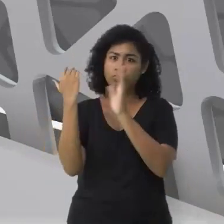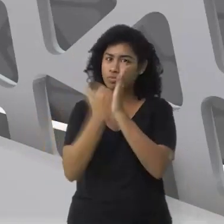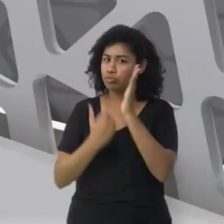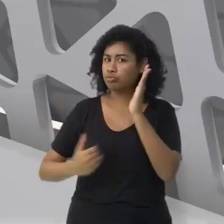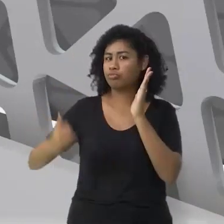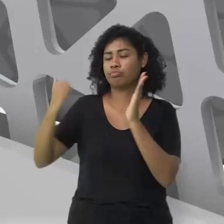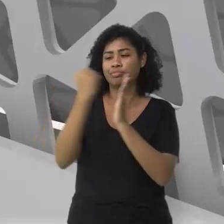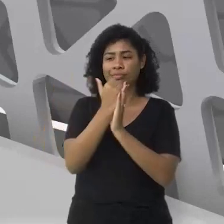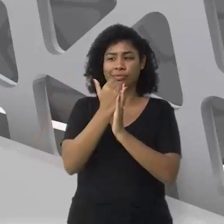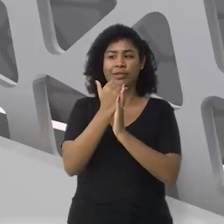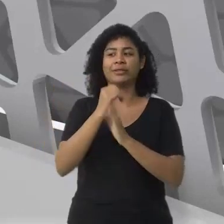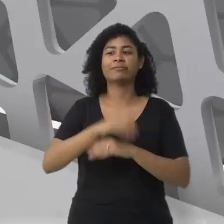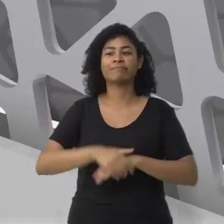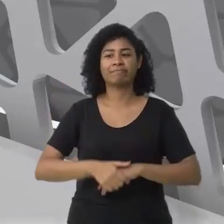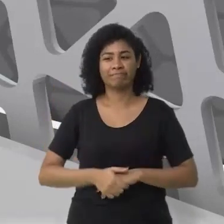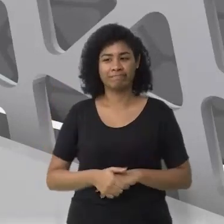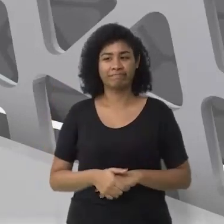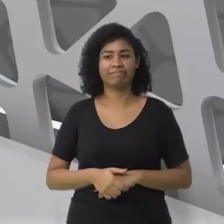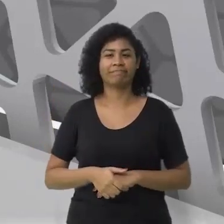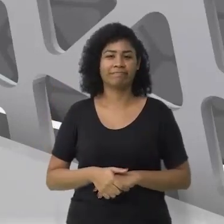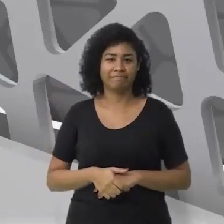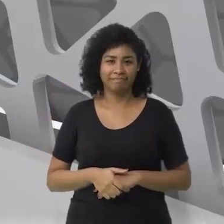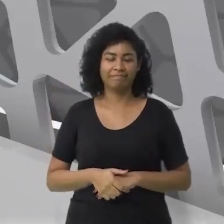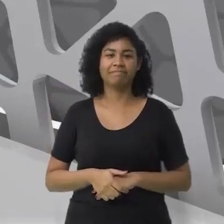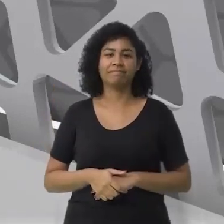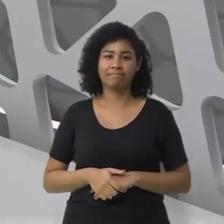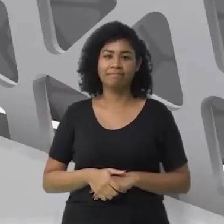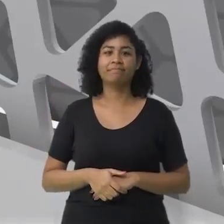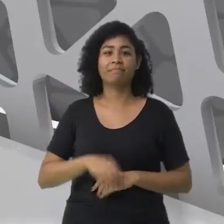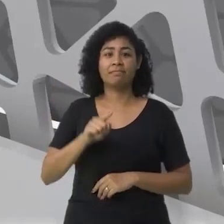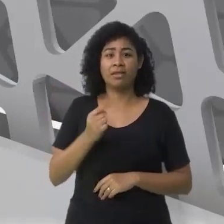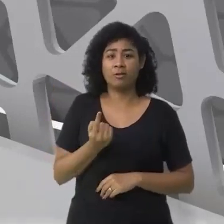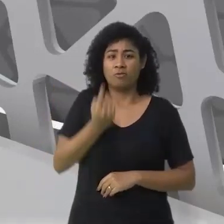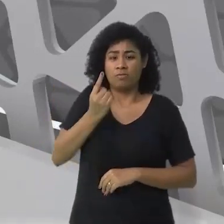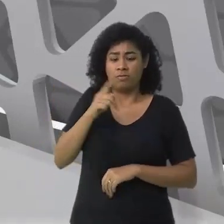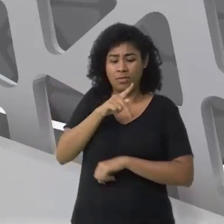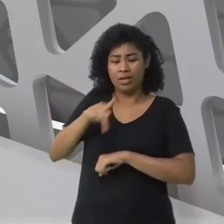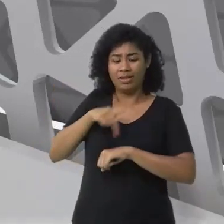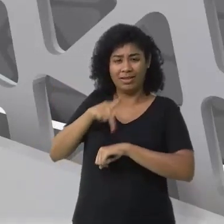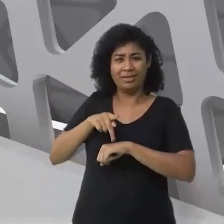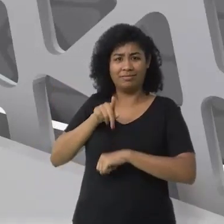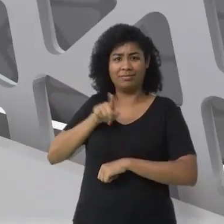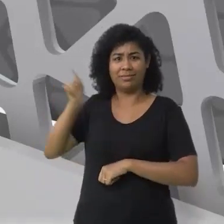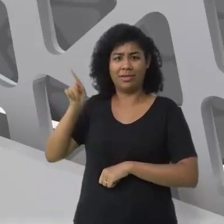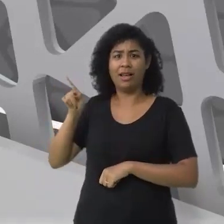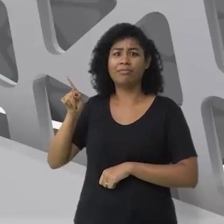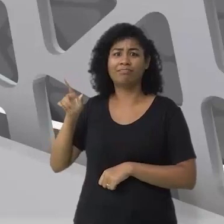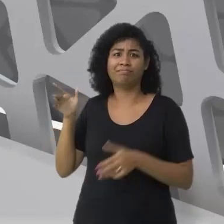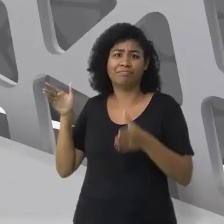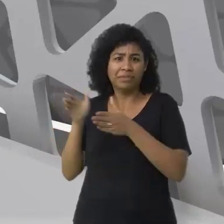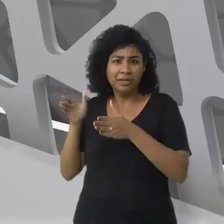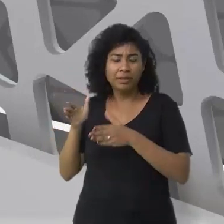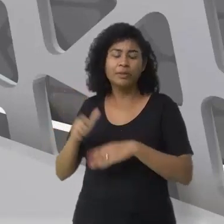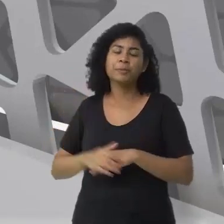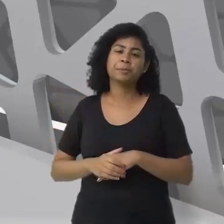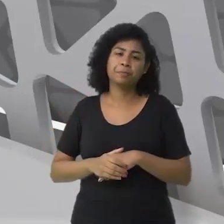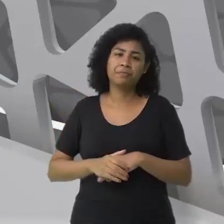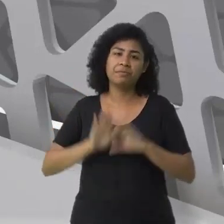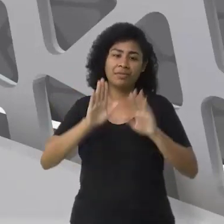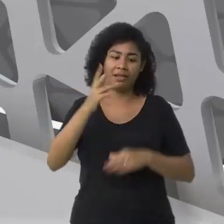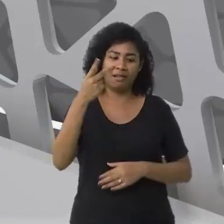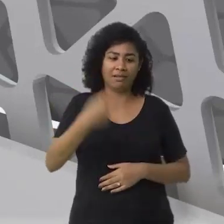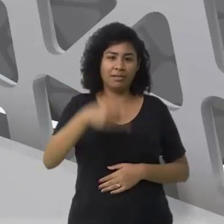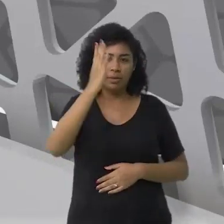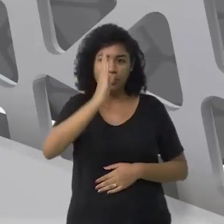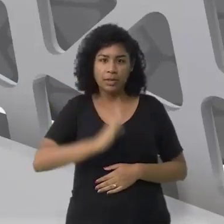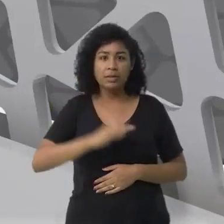400 milhões de habitantes somente em um país que vai ser a China, enquanto aqui no Brasil nós estamos